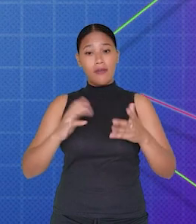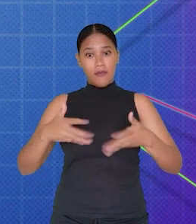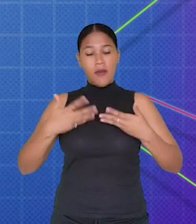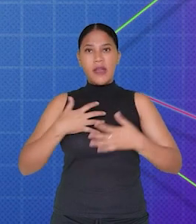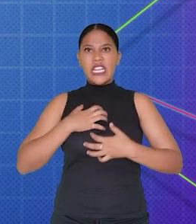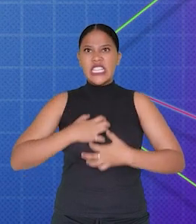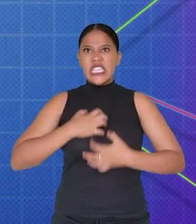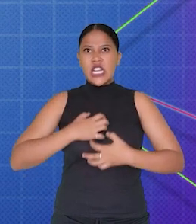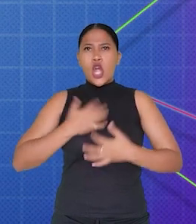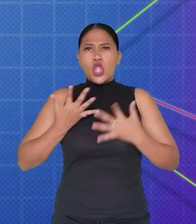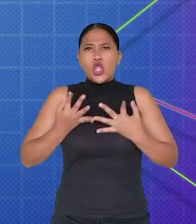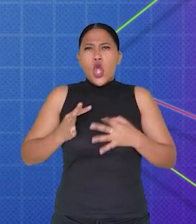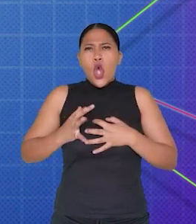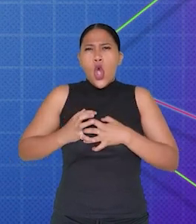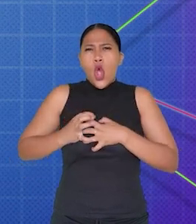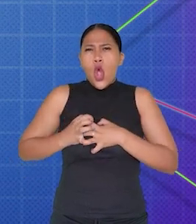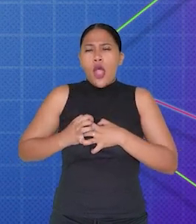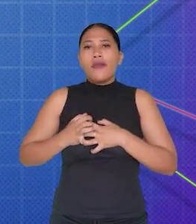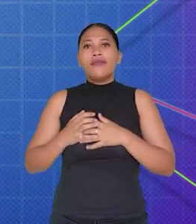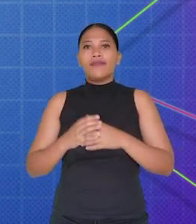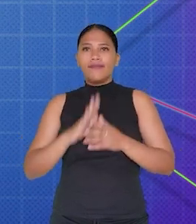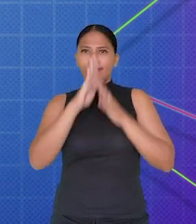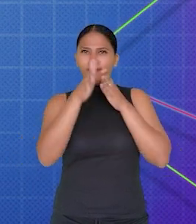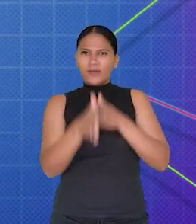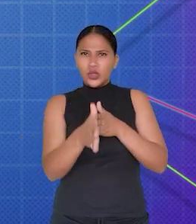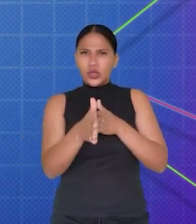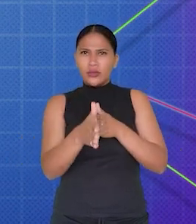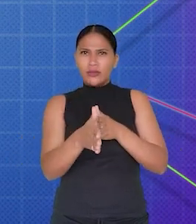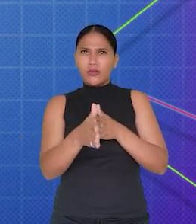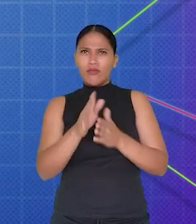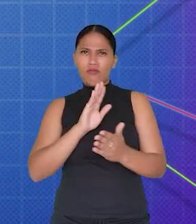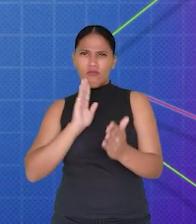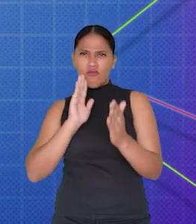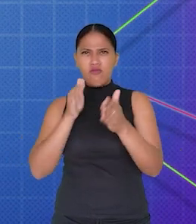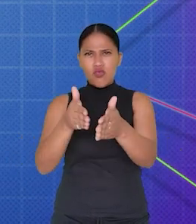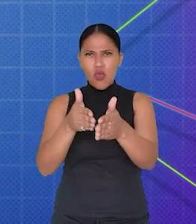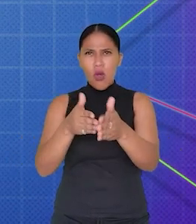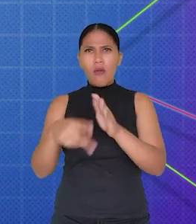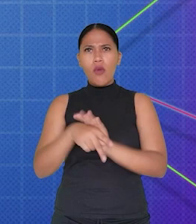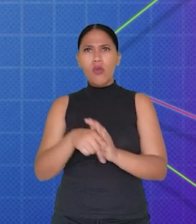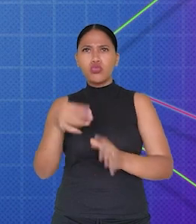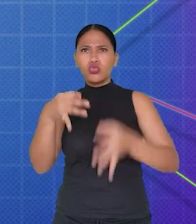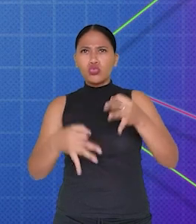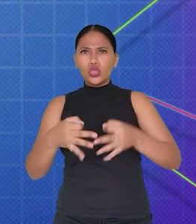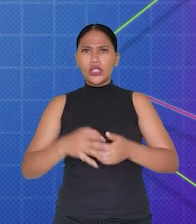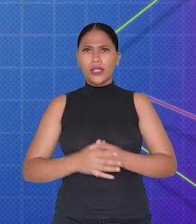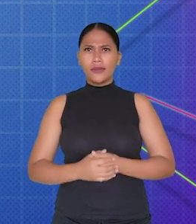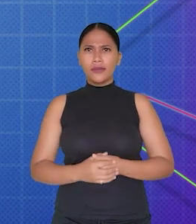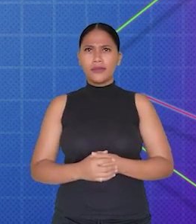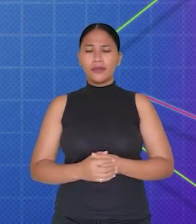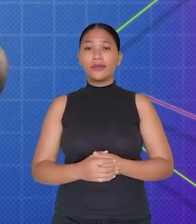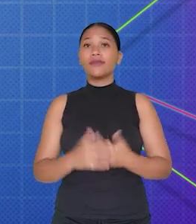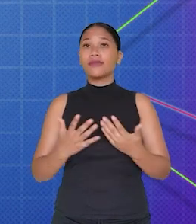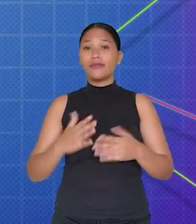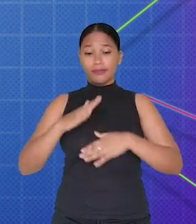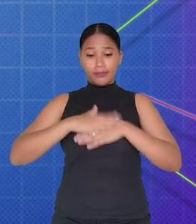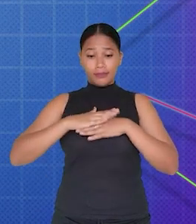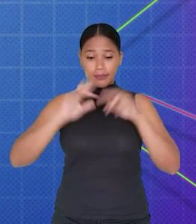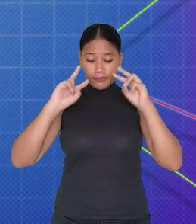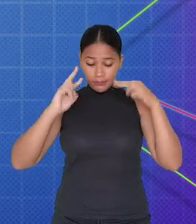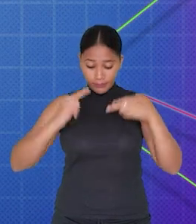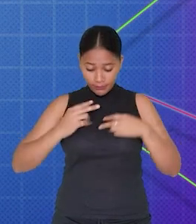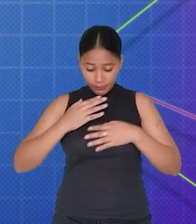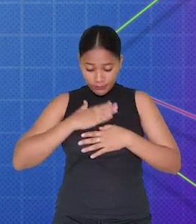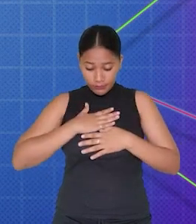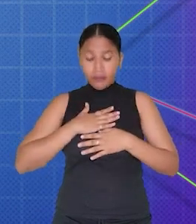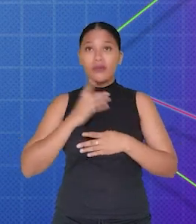ser motivado por raiva ou dor e a jornada é centrada em sua determinação em obter justiça. Descoberta de si